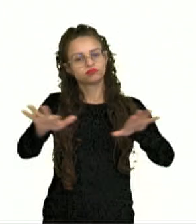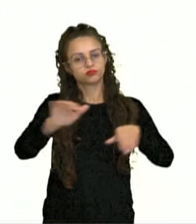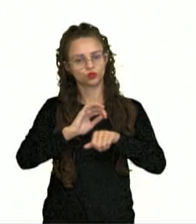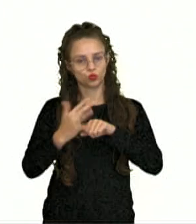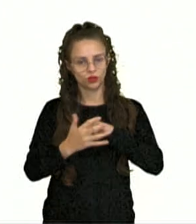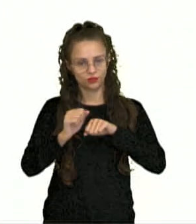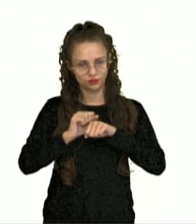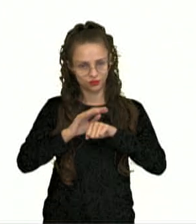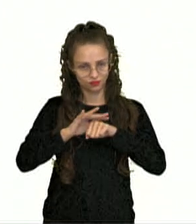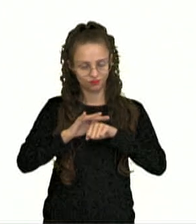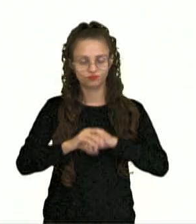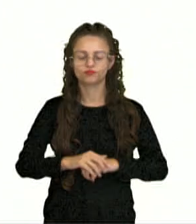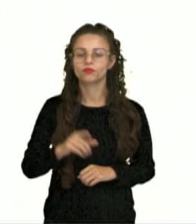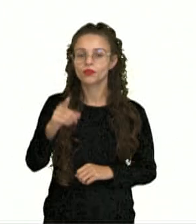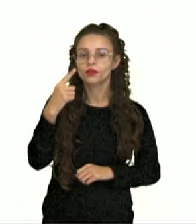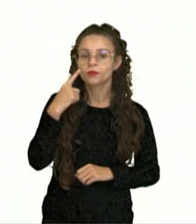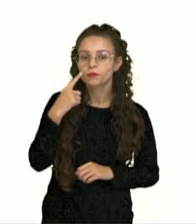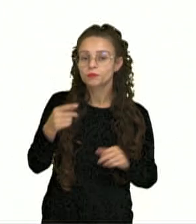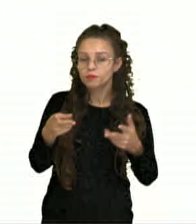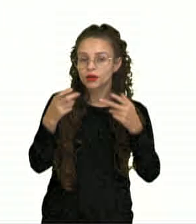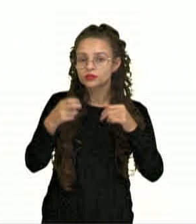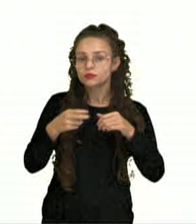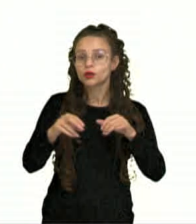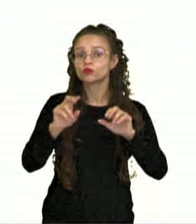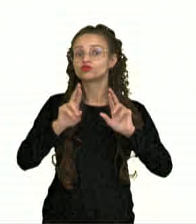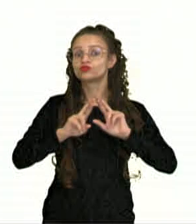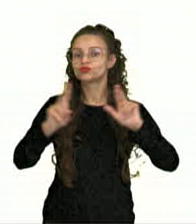de linha fina e manchete?